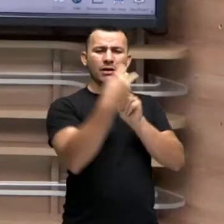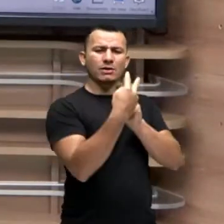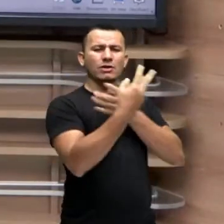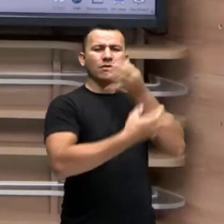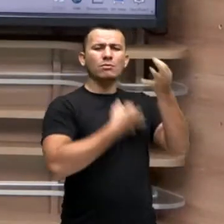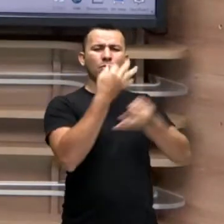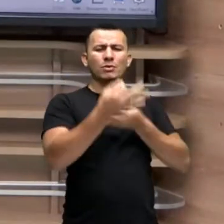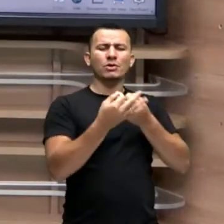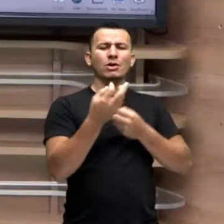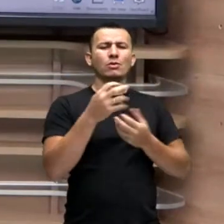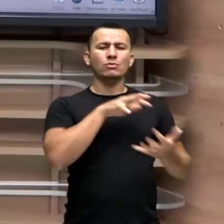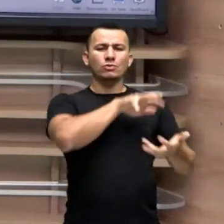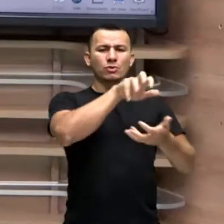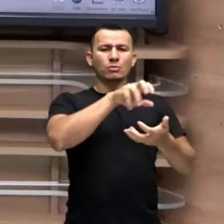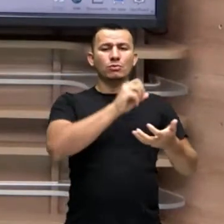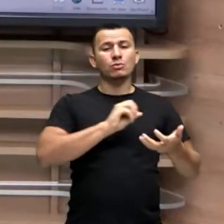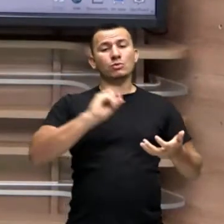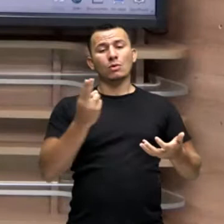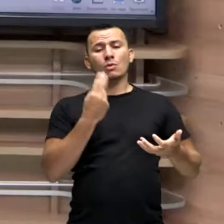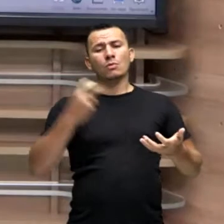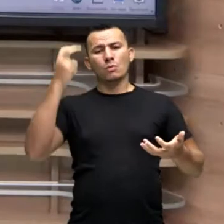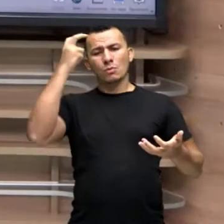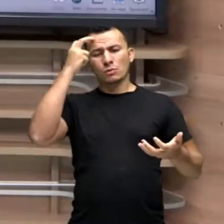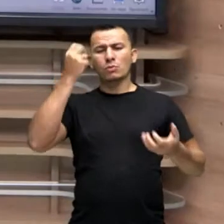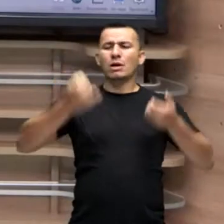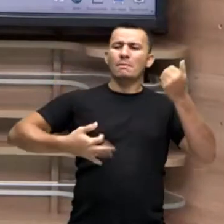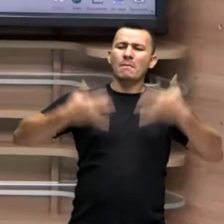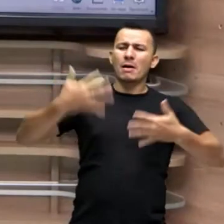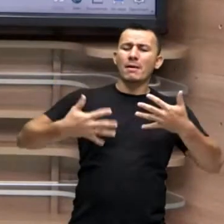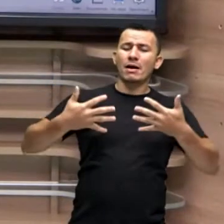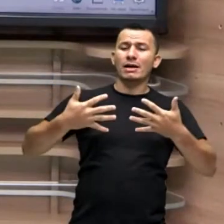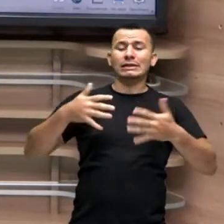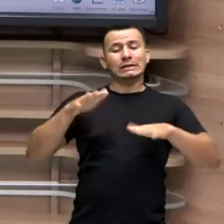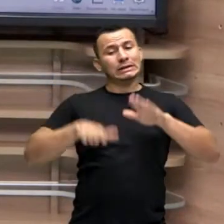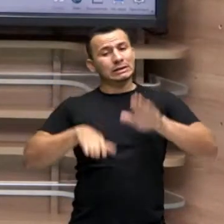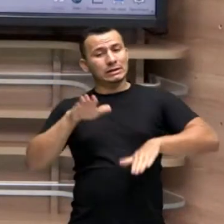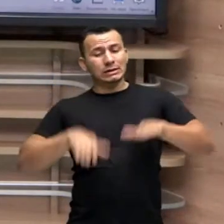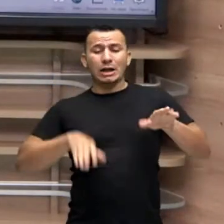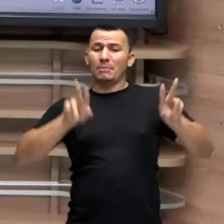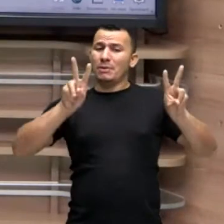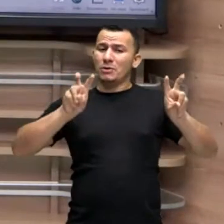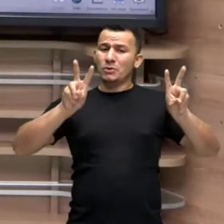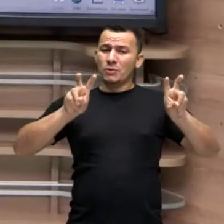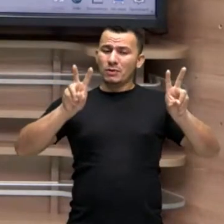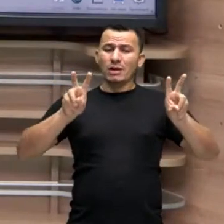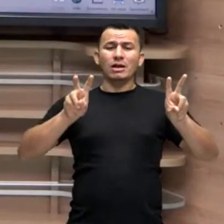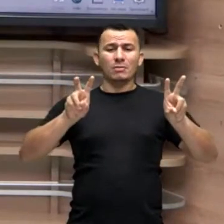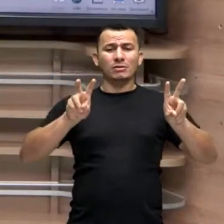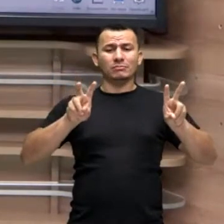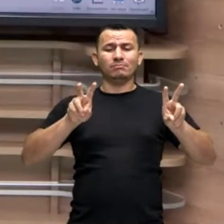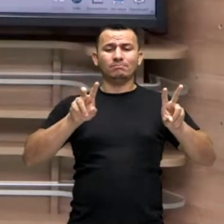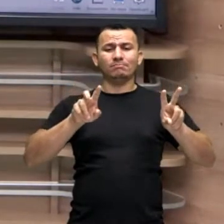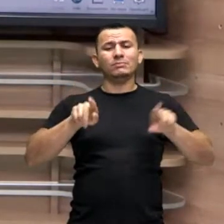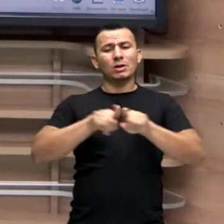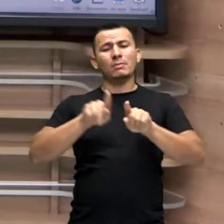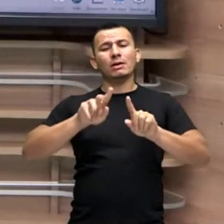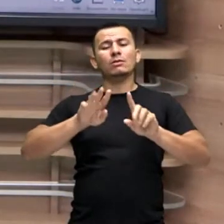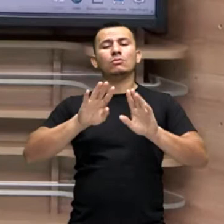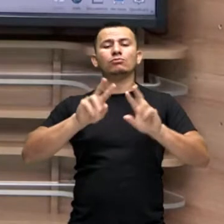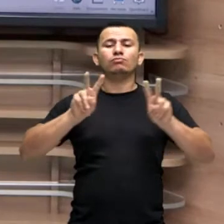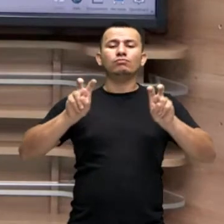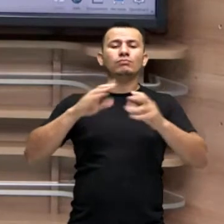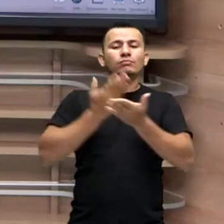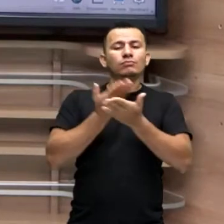outra cultura infelizmente pode ser delicado dependendo do contexto escolar que você vive né é